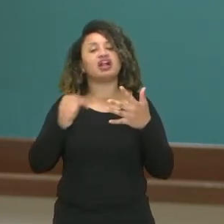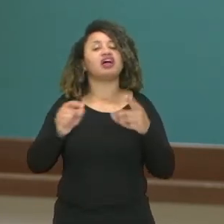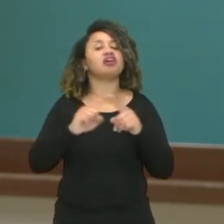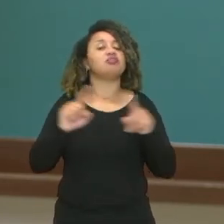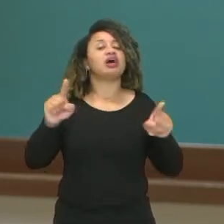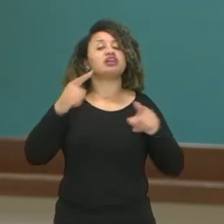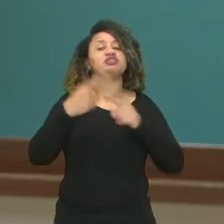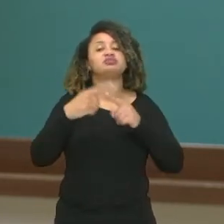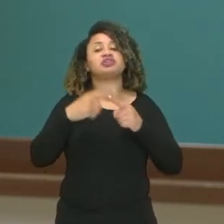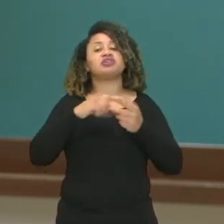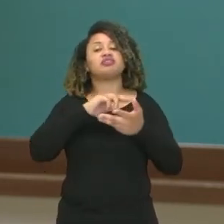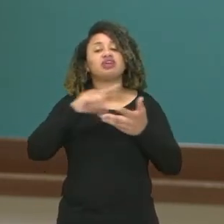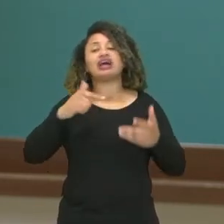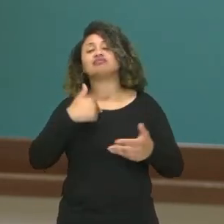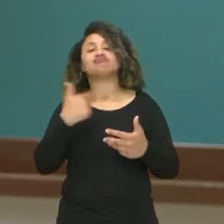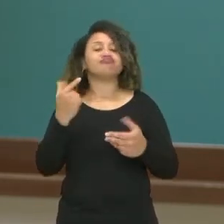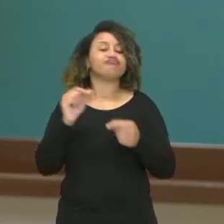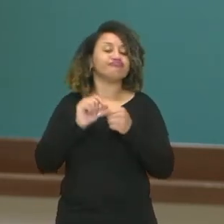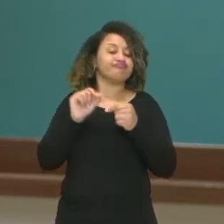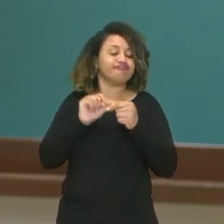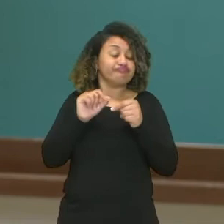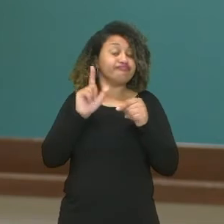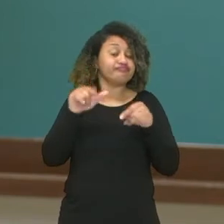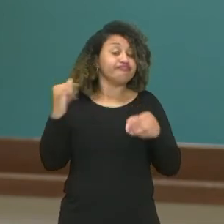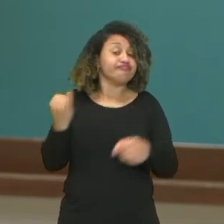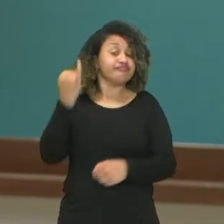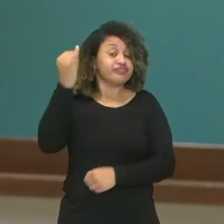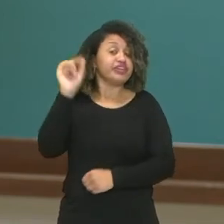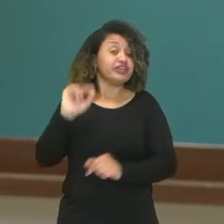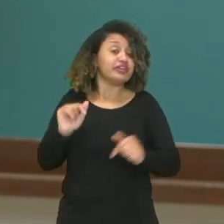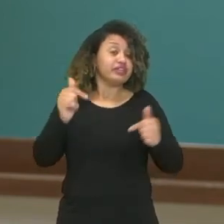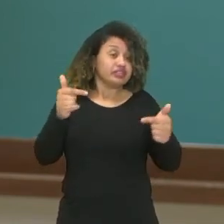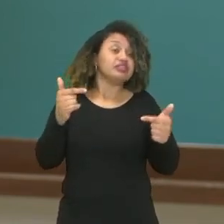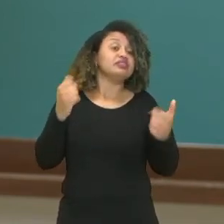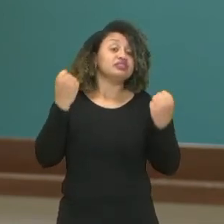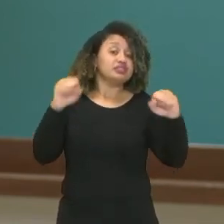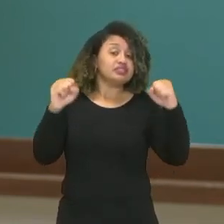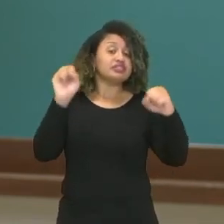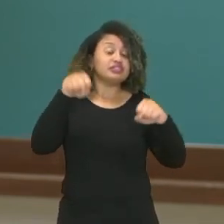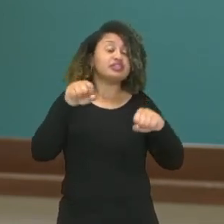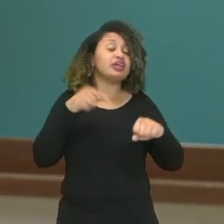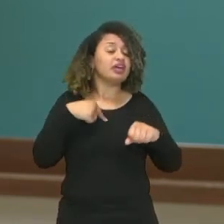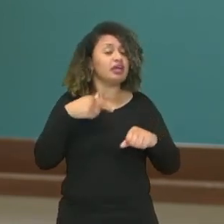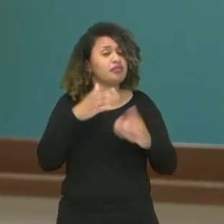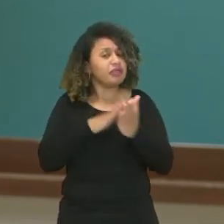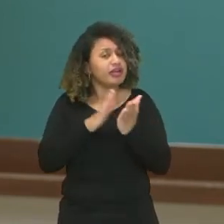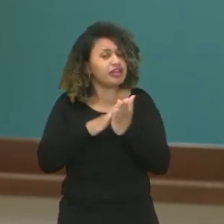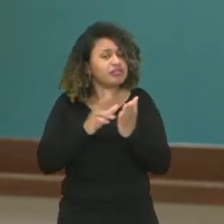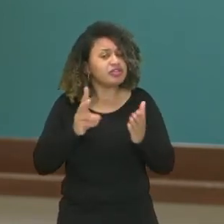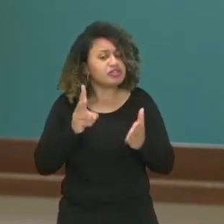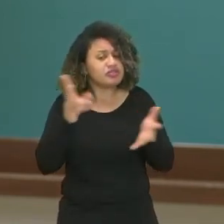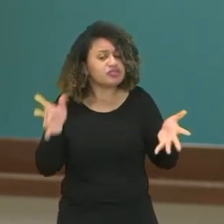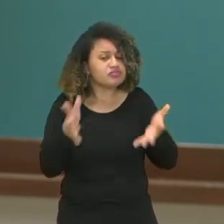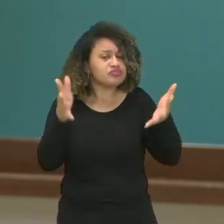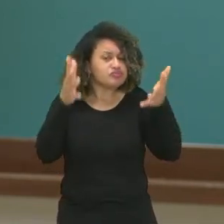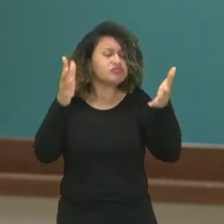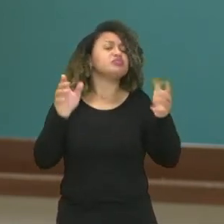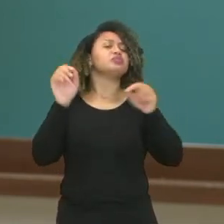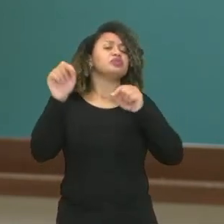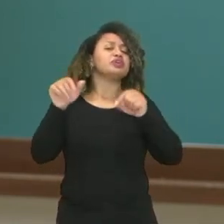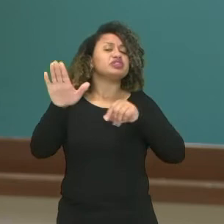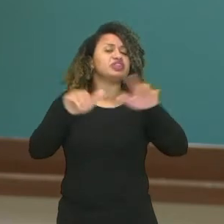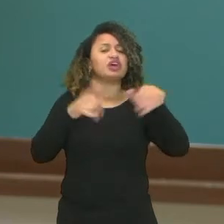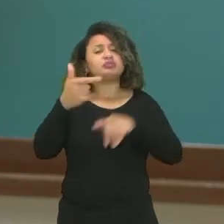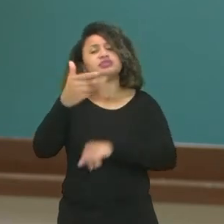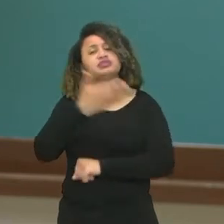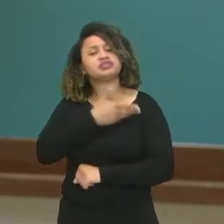Muitos não fazem, né? É importante que façam e parabéns aos que fazem, né? Que continuem fazendo e incentivem os amigos a fazerem